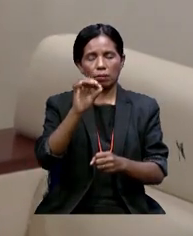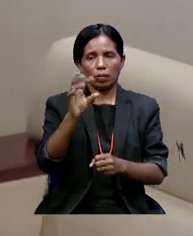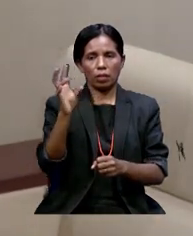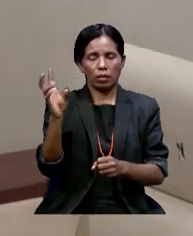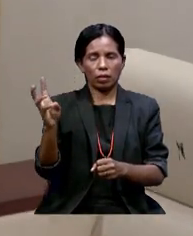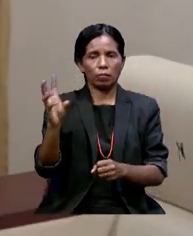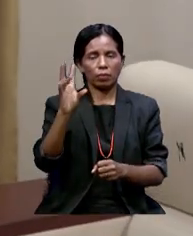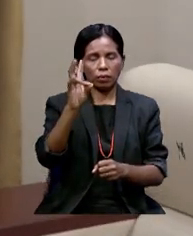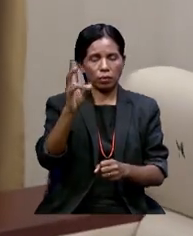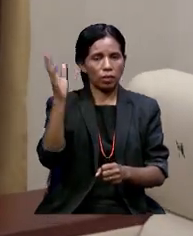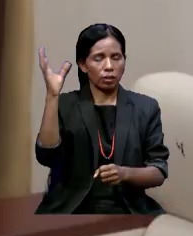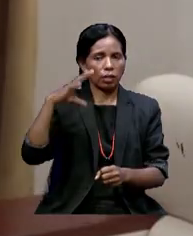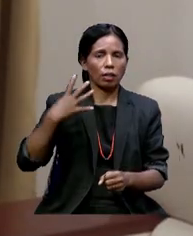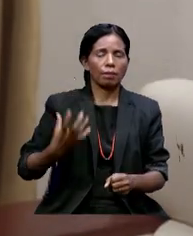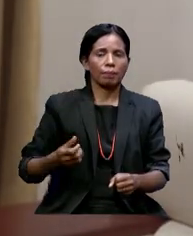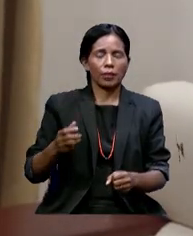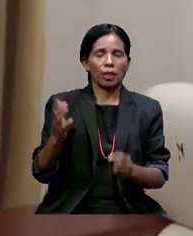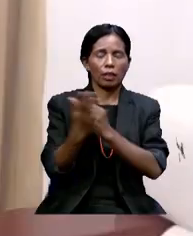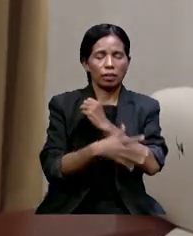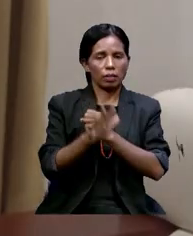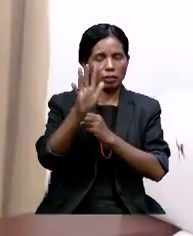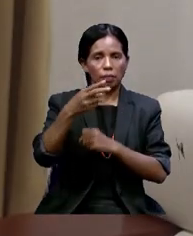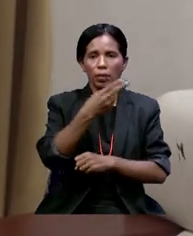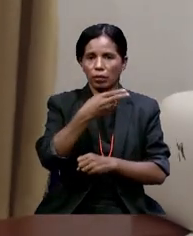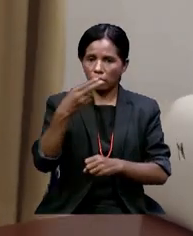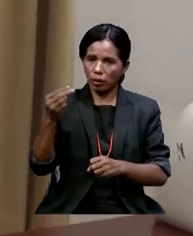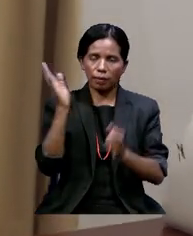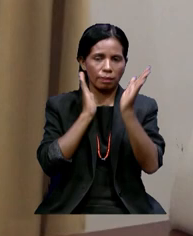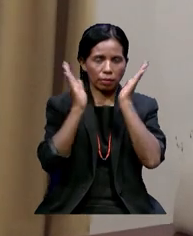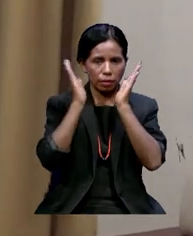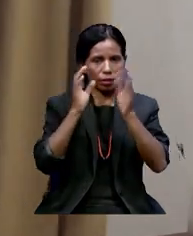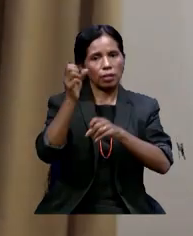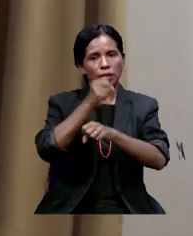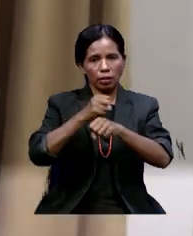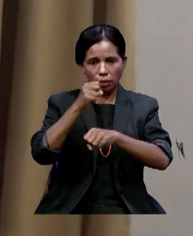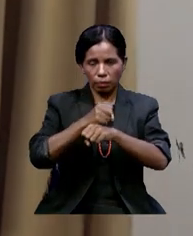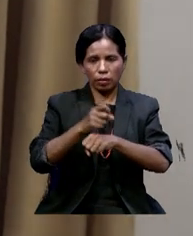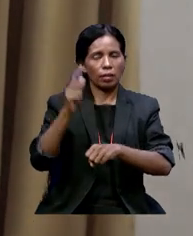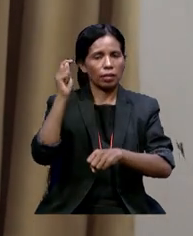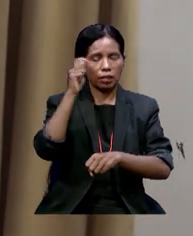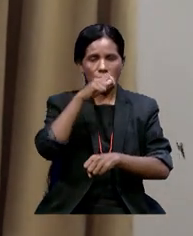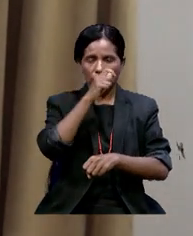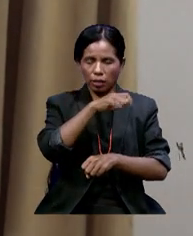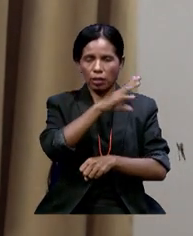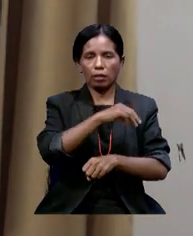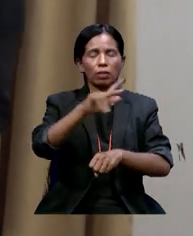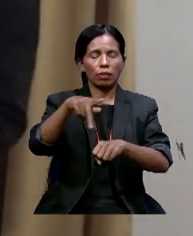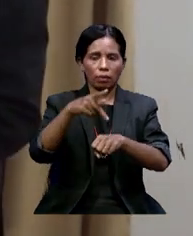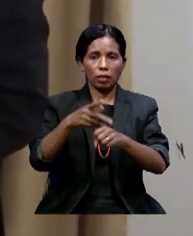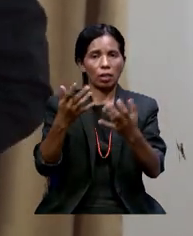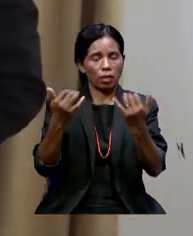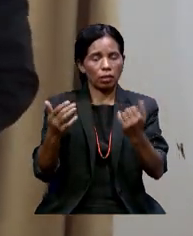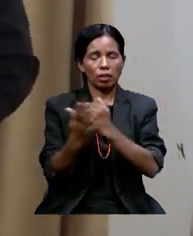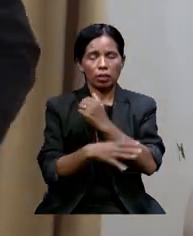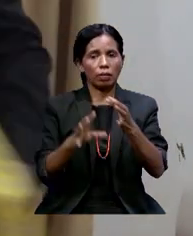Bangkok, Thailandia, husina saung lima hanesan, Indonesia, Malaysia, Singapura, Thailandia, no Filipina. No dadaung ne na saung